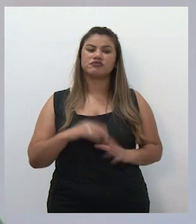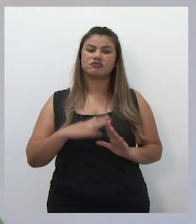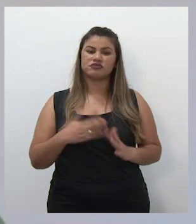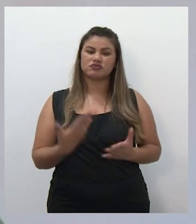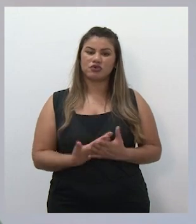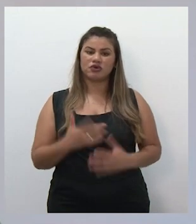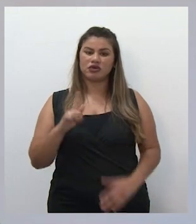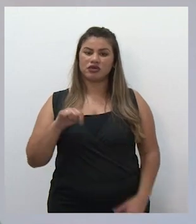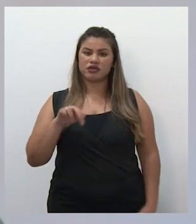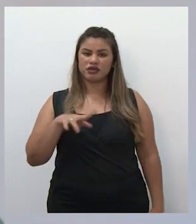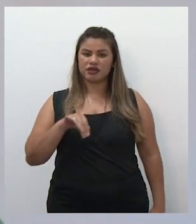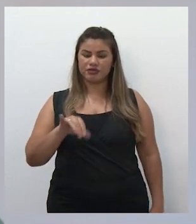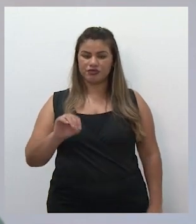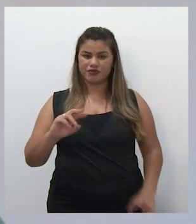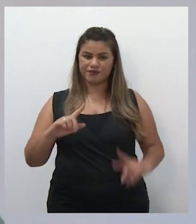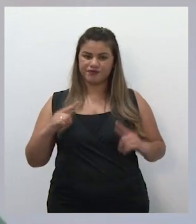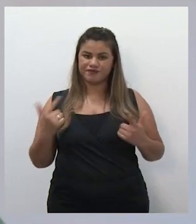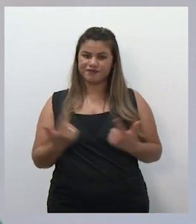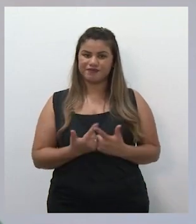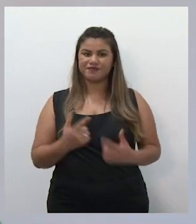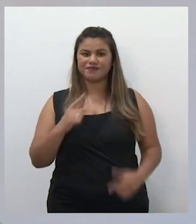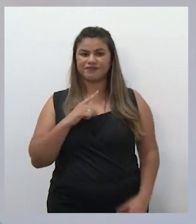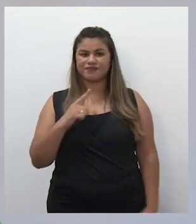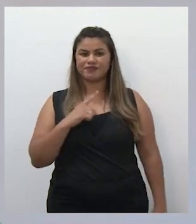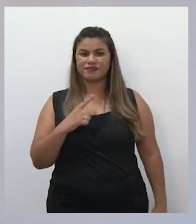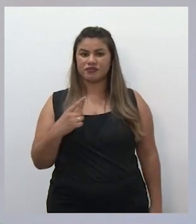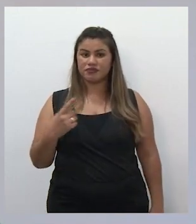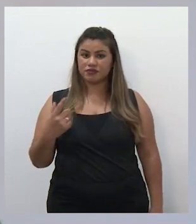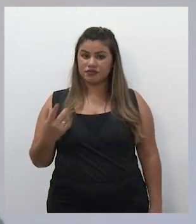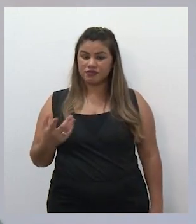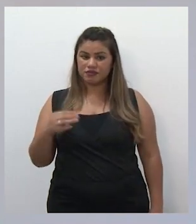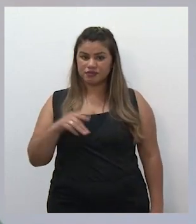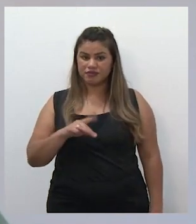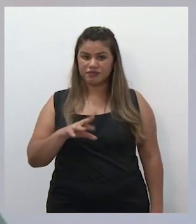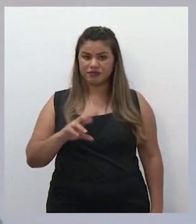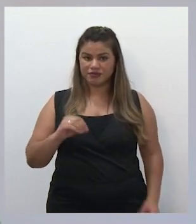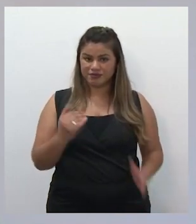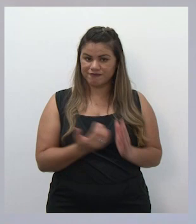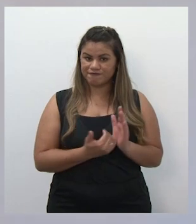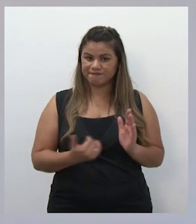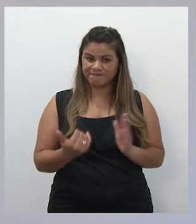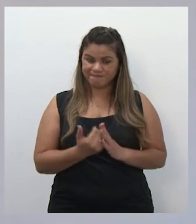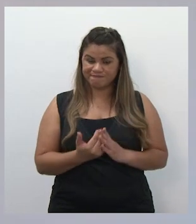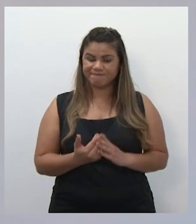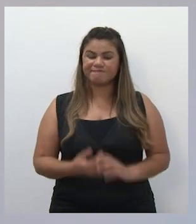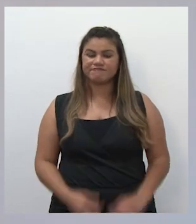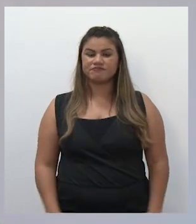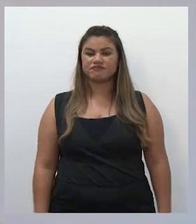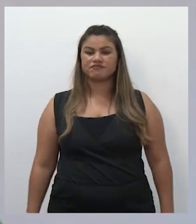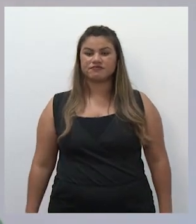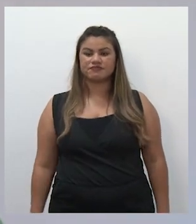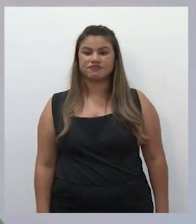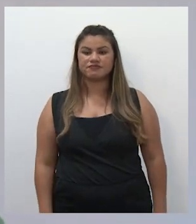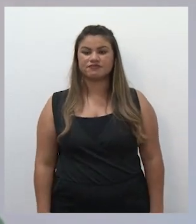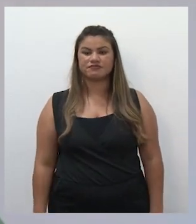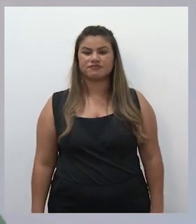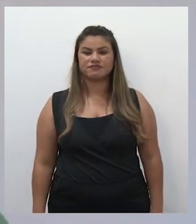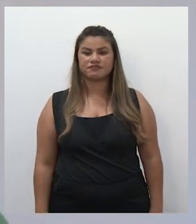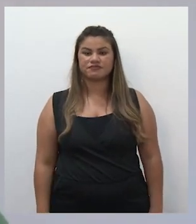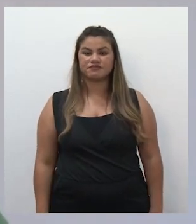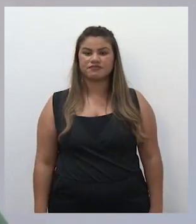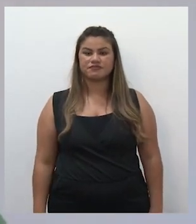essa participação. Você podia falar um pouquinho mais, Marcos?